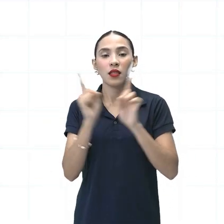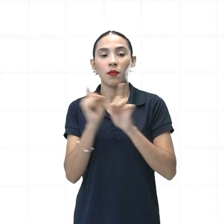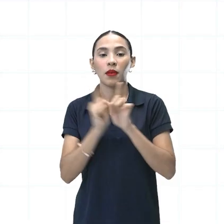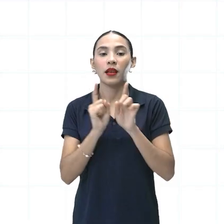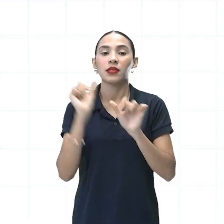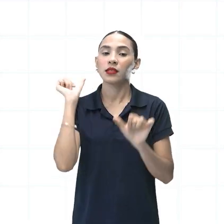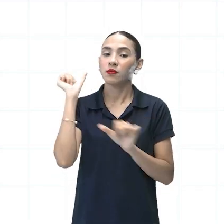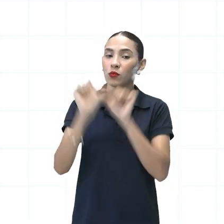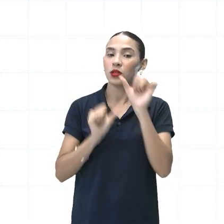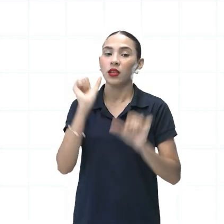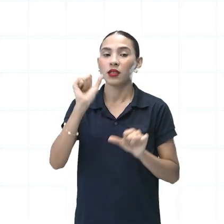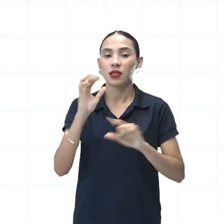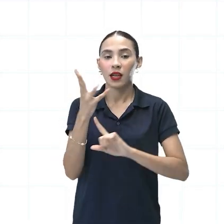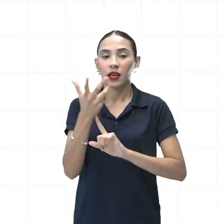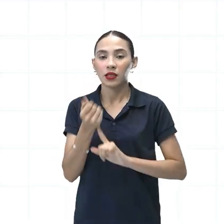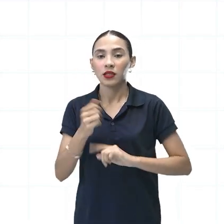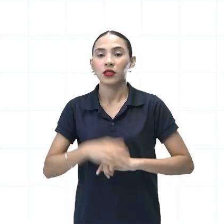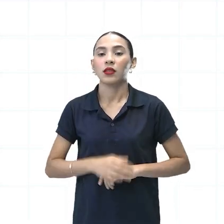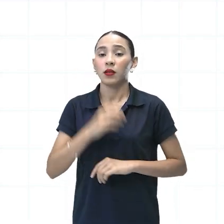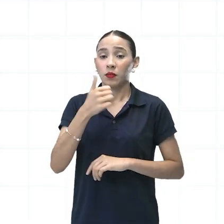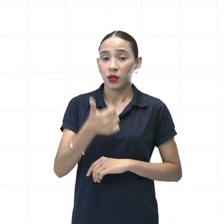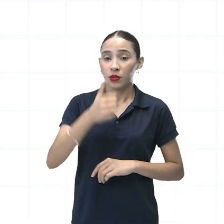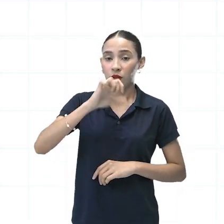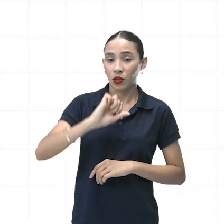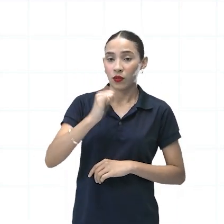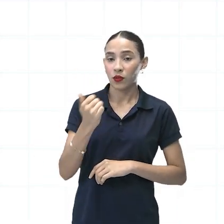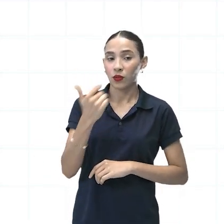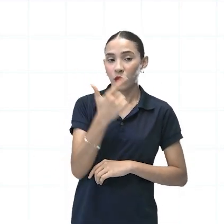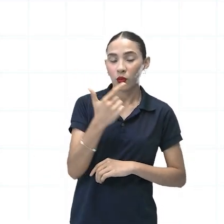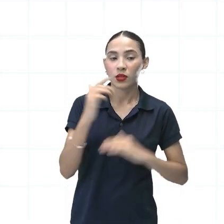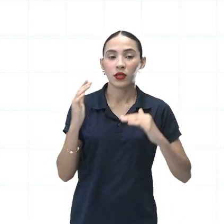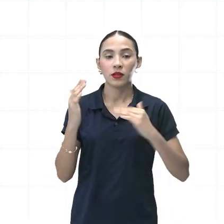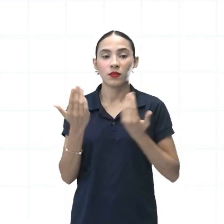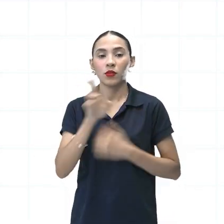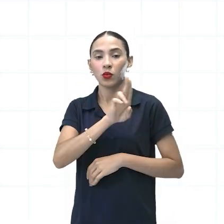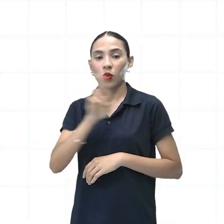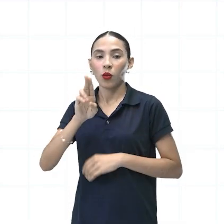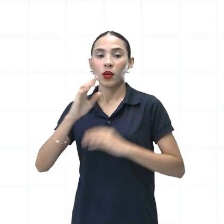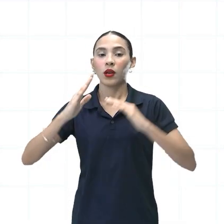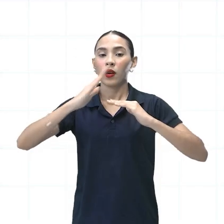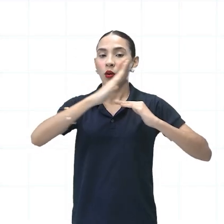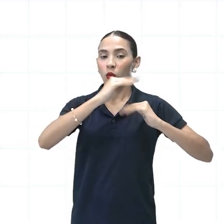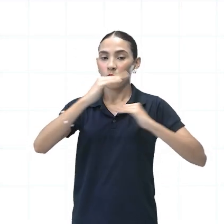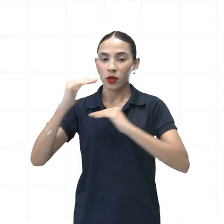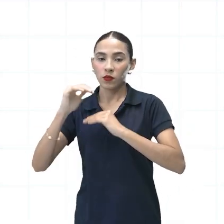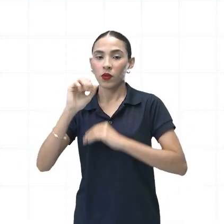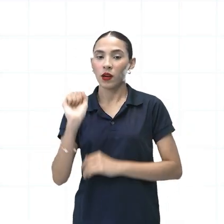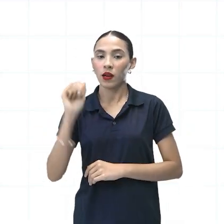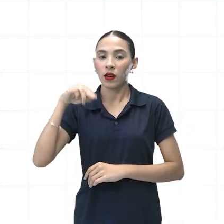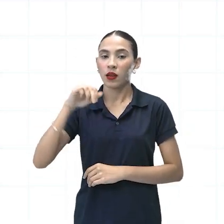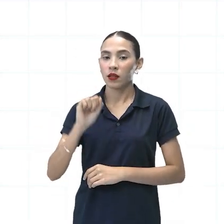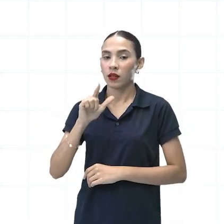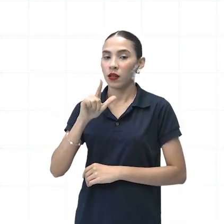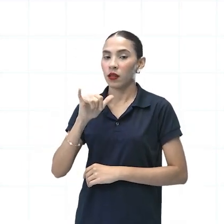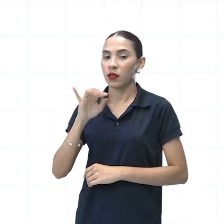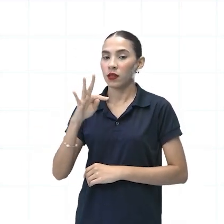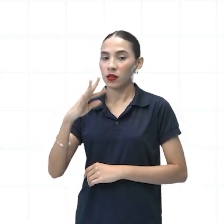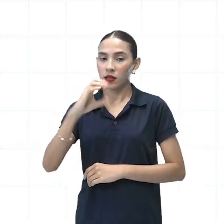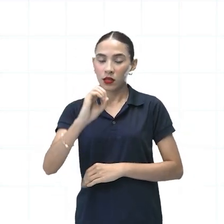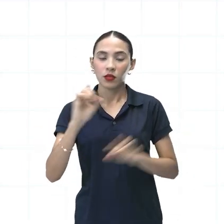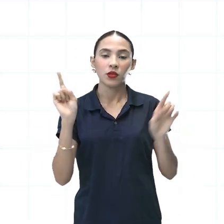movimento artístico, que vai de quê? De 1912, no chamado cubismo analítico e o